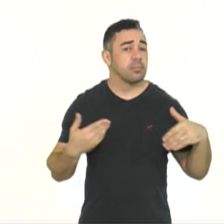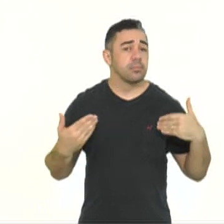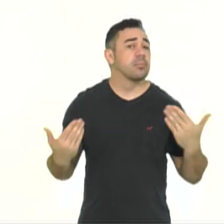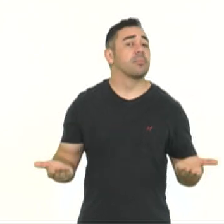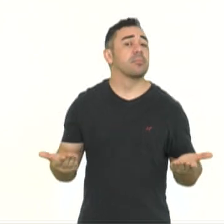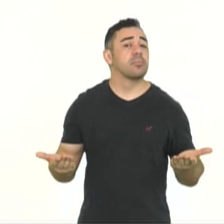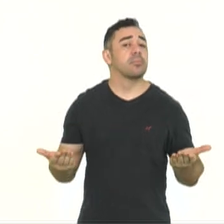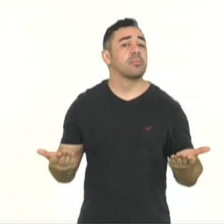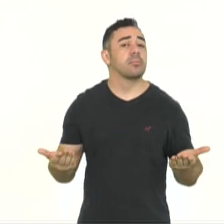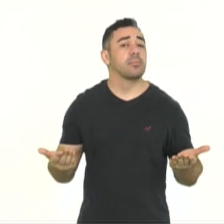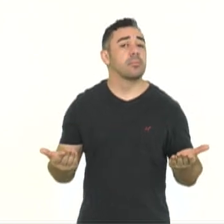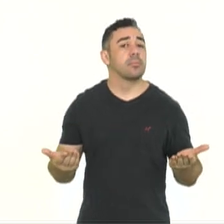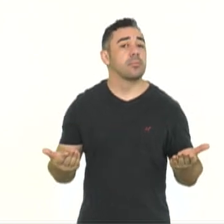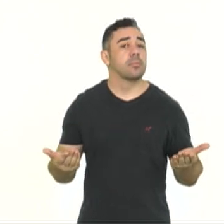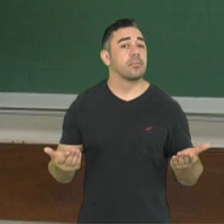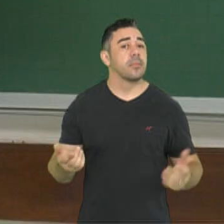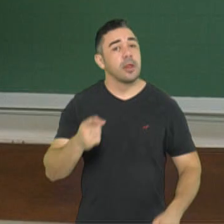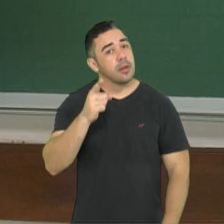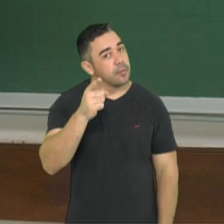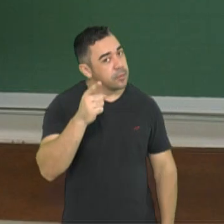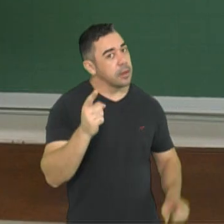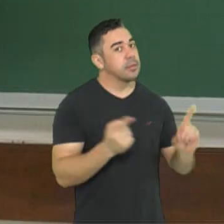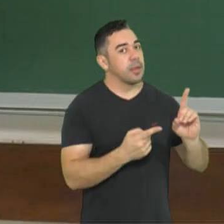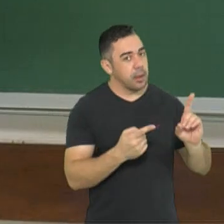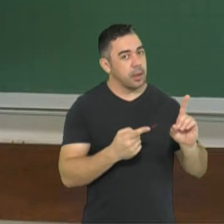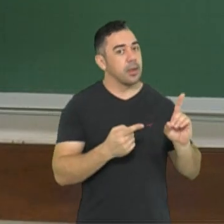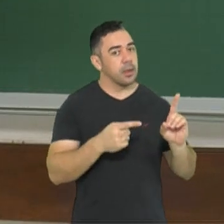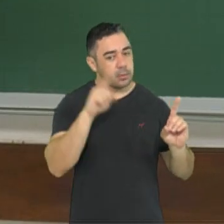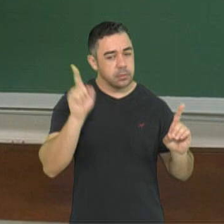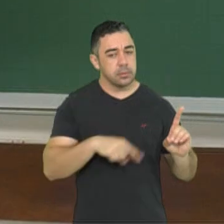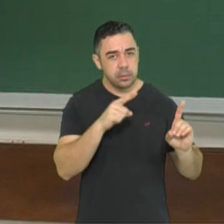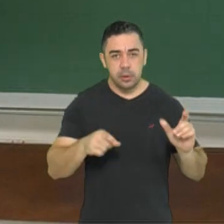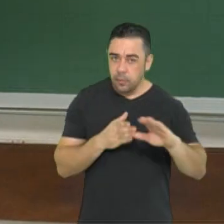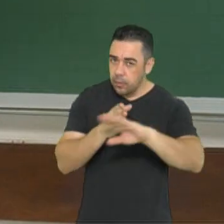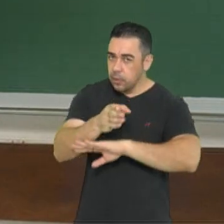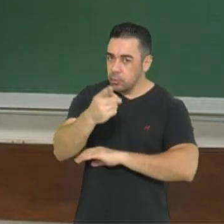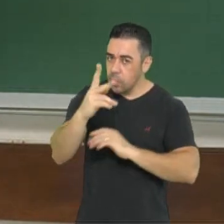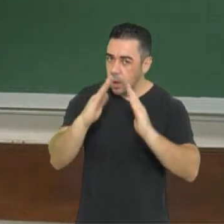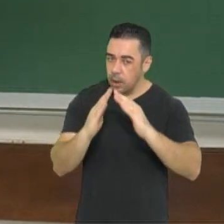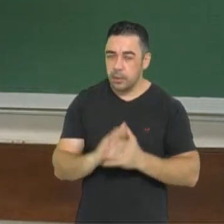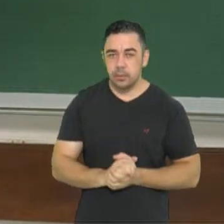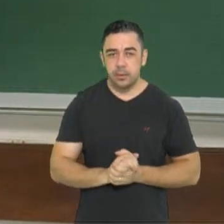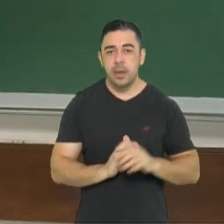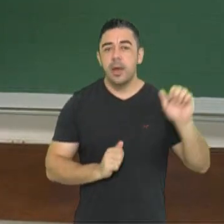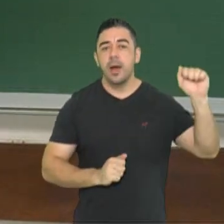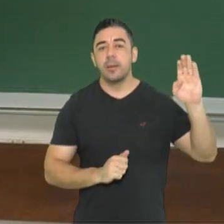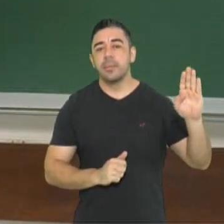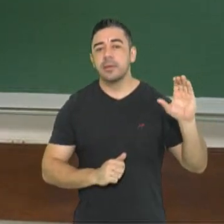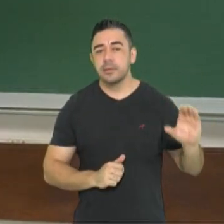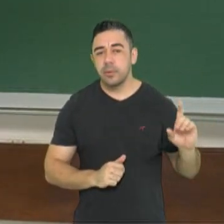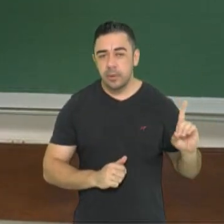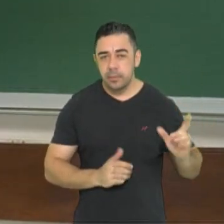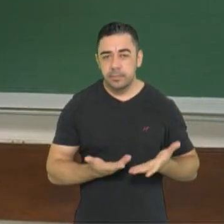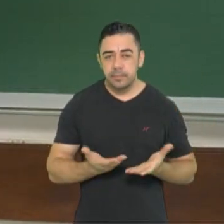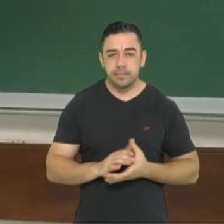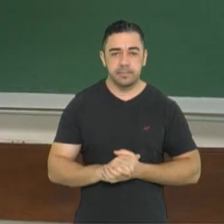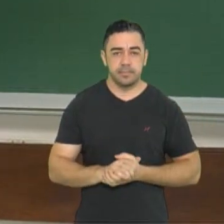Floríndia? Se vocês me colocarem a letra D, eu prometo que eu entro nessa câmera aí. Letra A, B, C ou D,